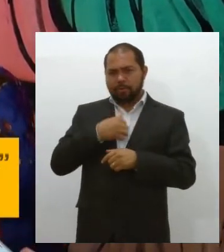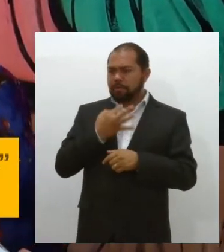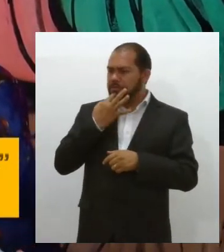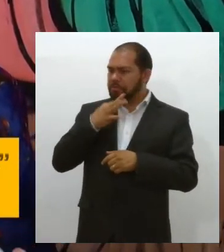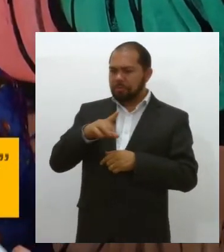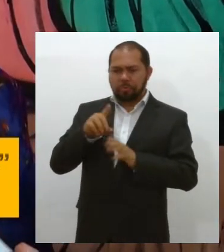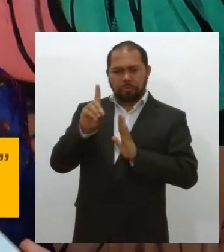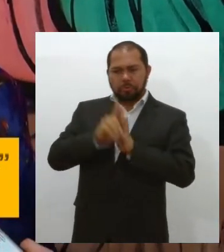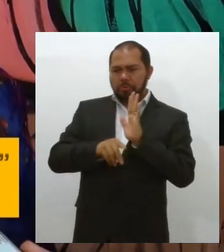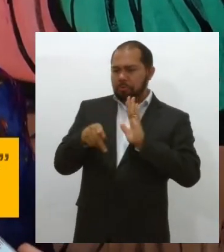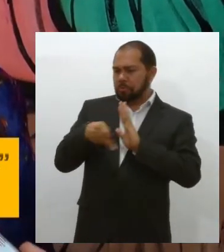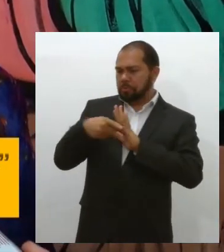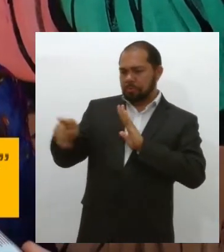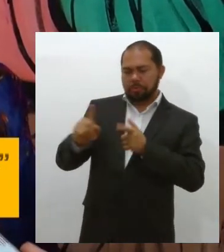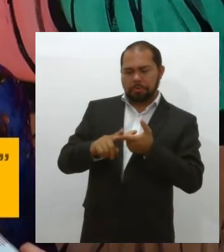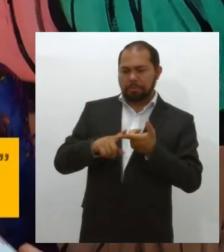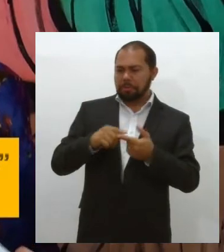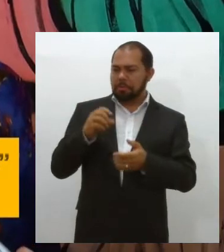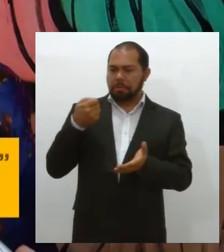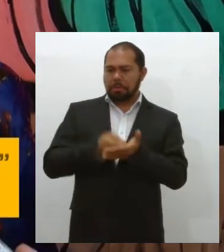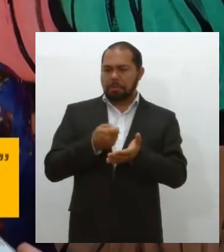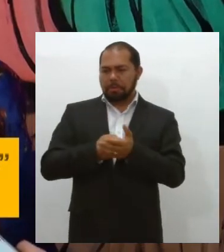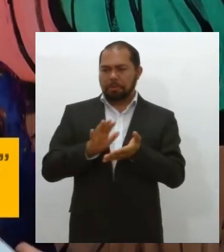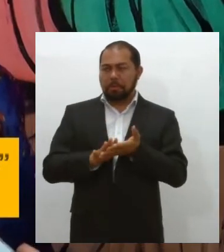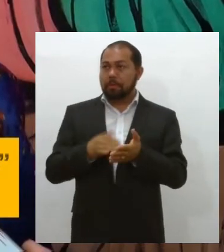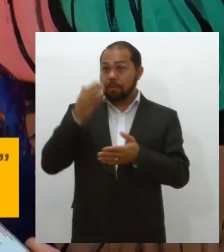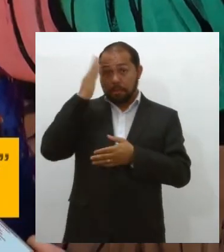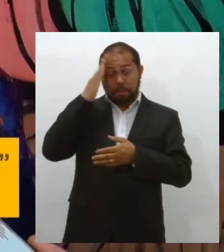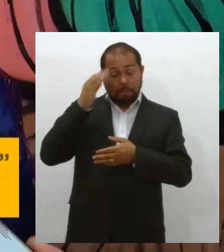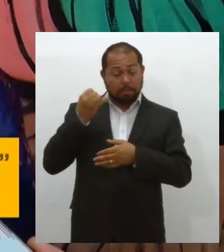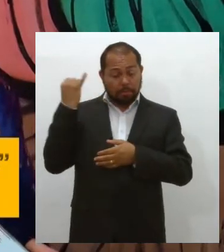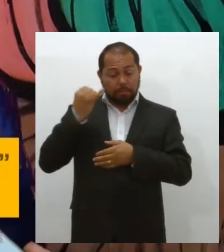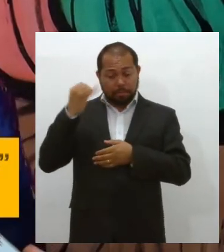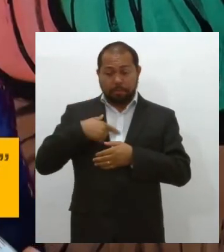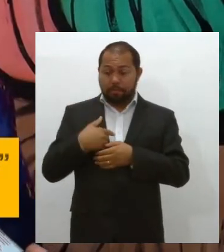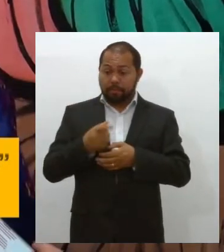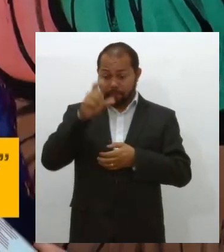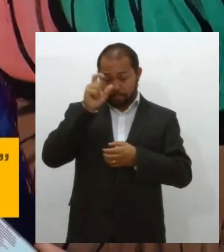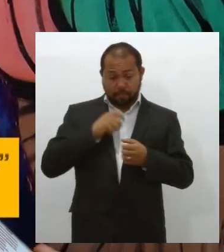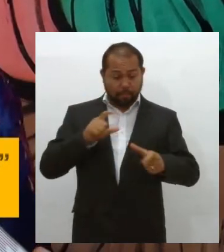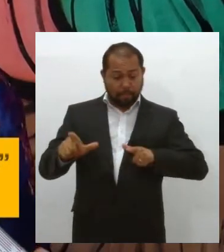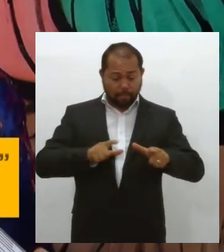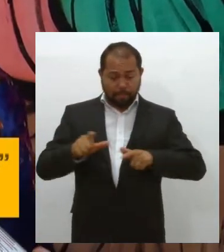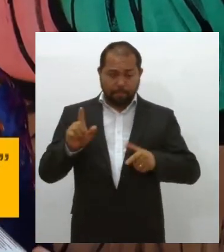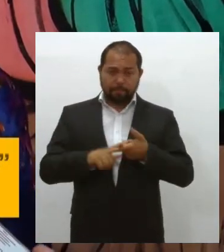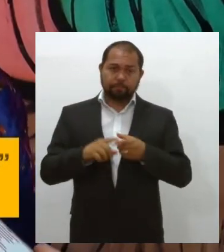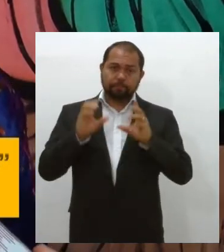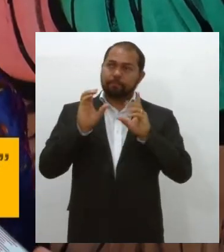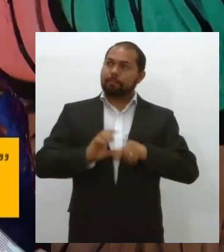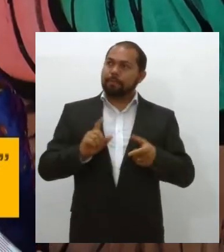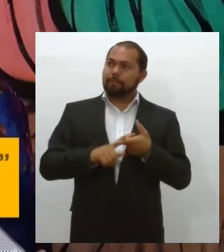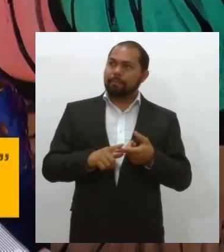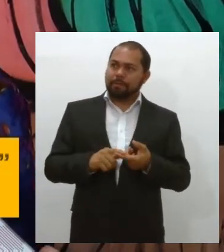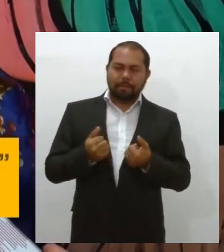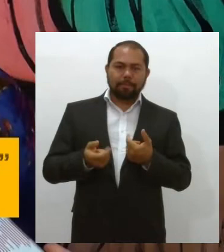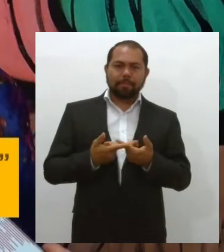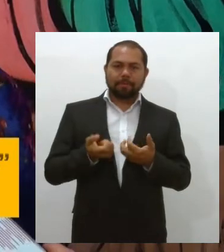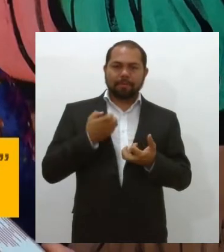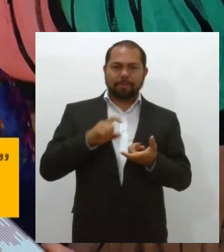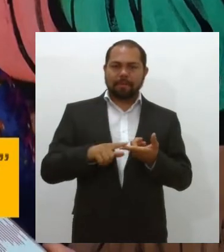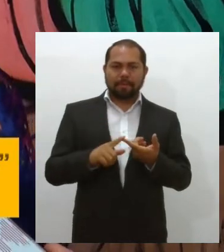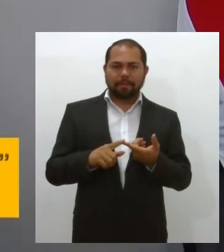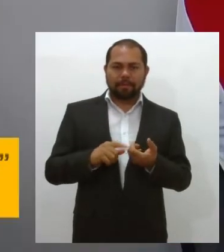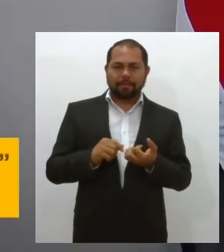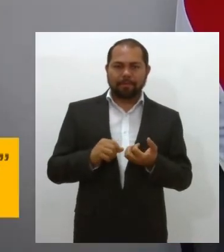direitos, não conhece seus deveres, não conhece a importância de você ser e exercer a sua cidadania. Então, a gente trazendo esse tema para cá hoje é de